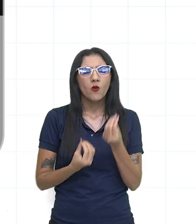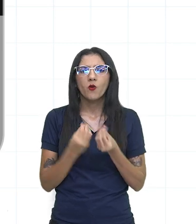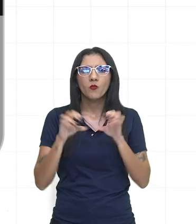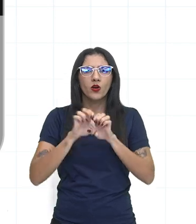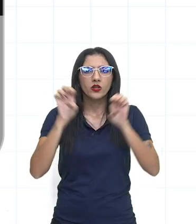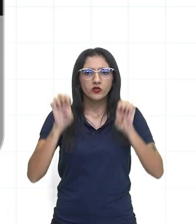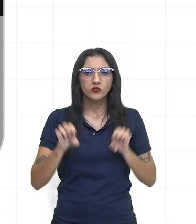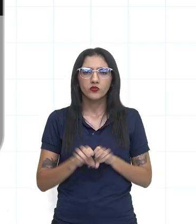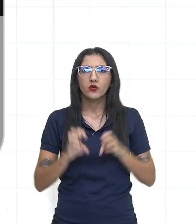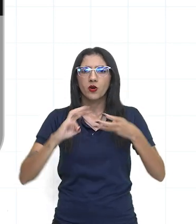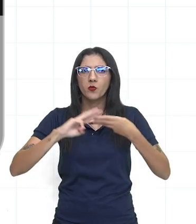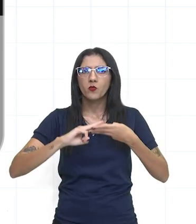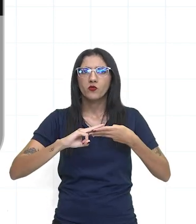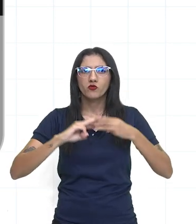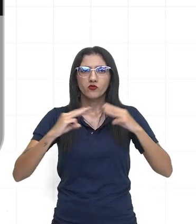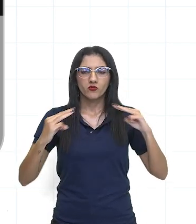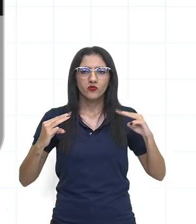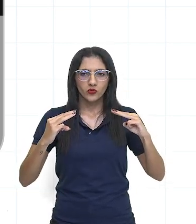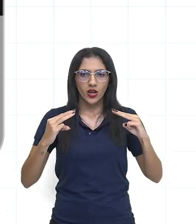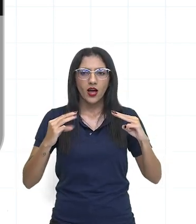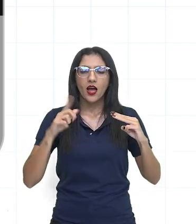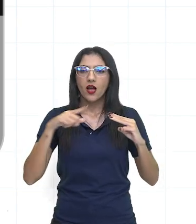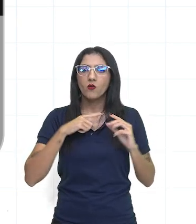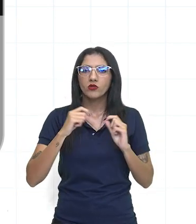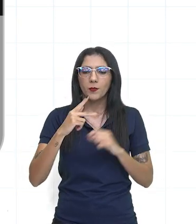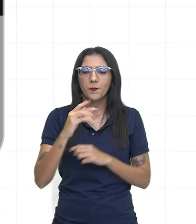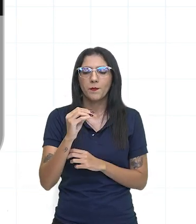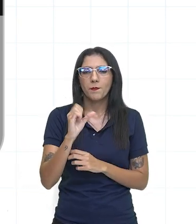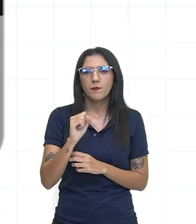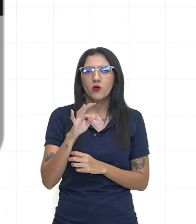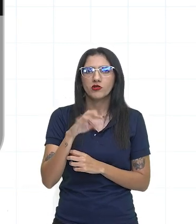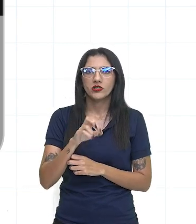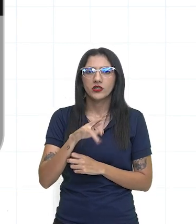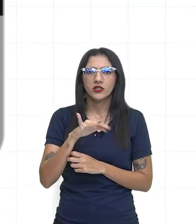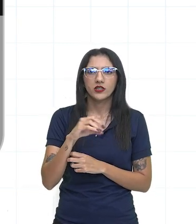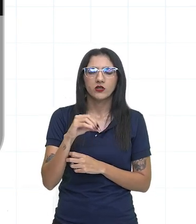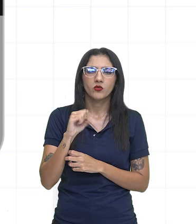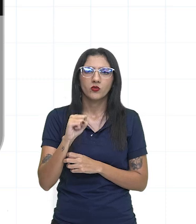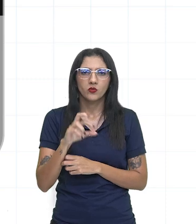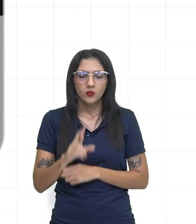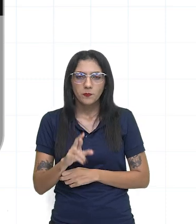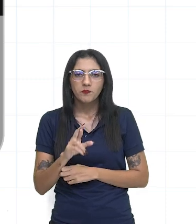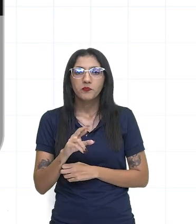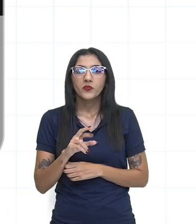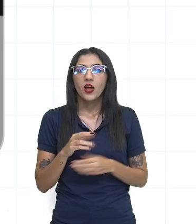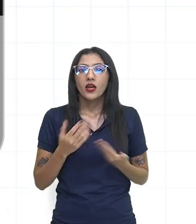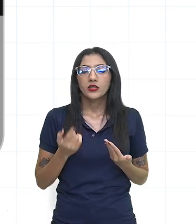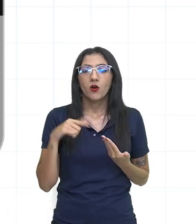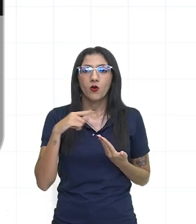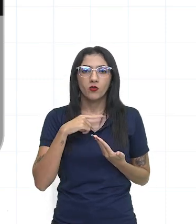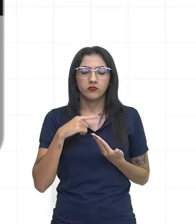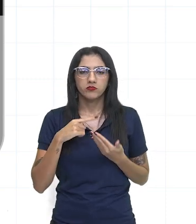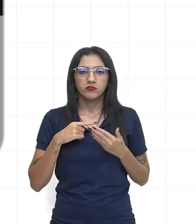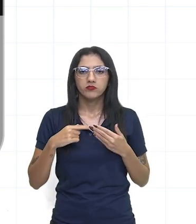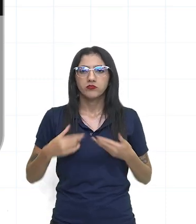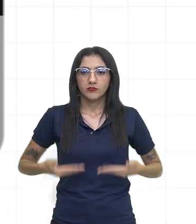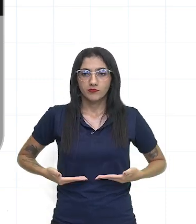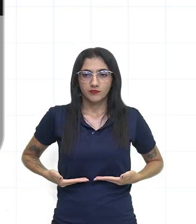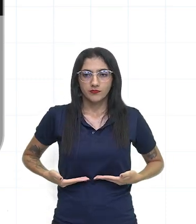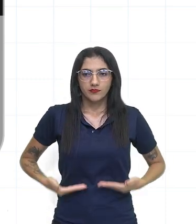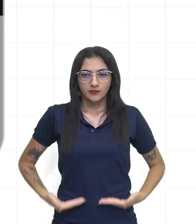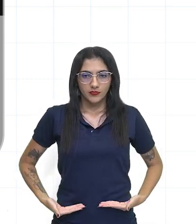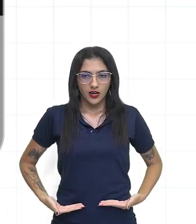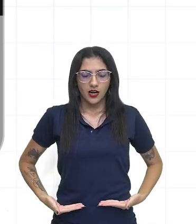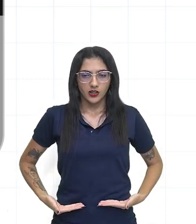anatomicamente falando de região posterior. E aí na região posterior e inferior, né, ou seja, está